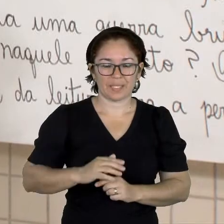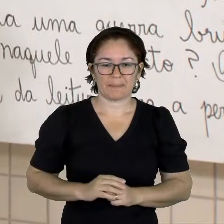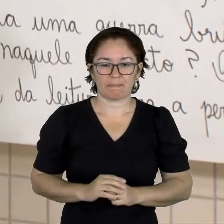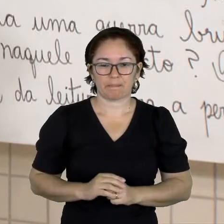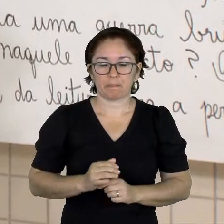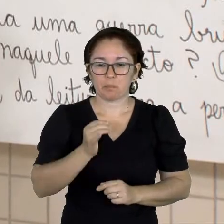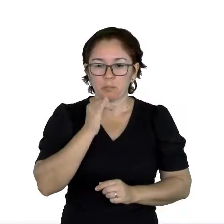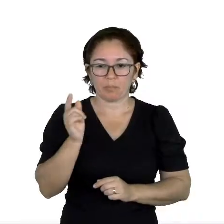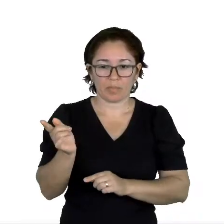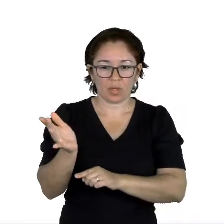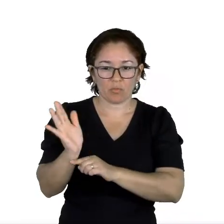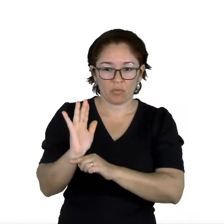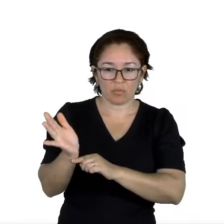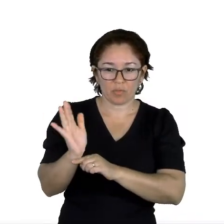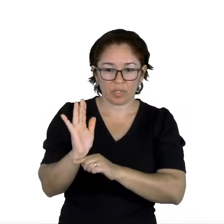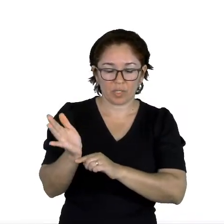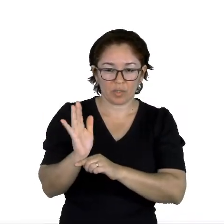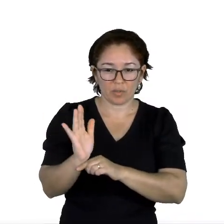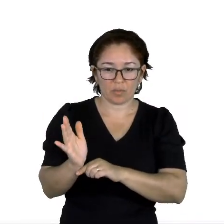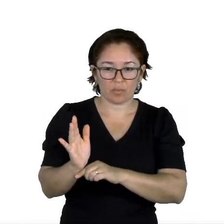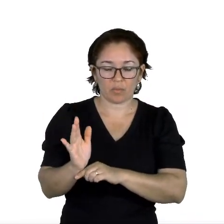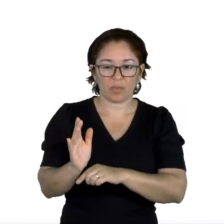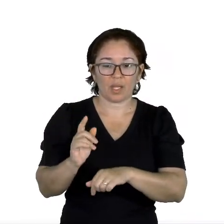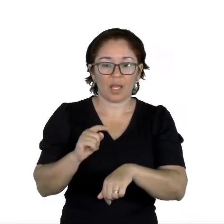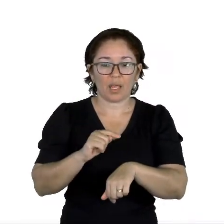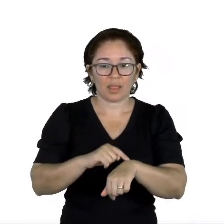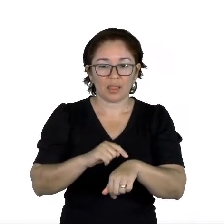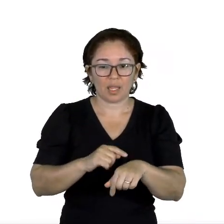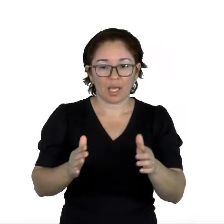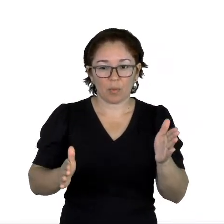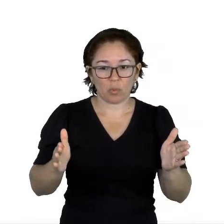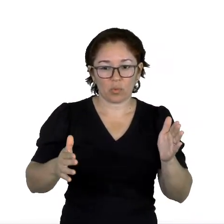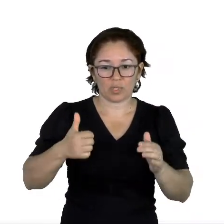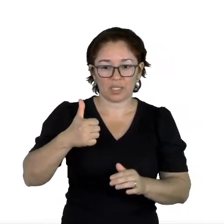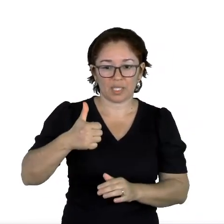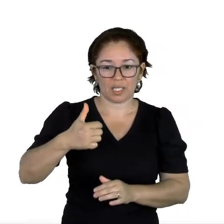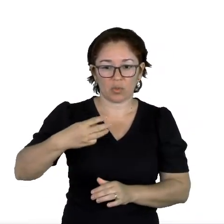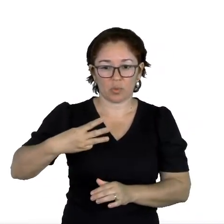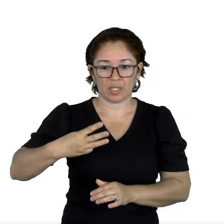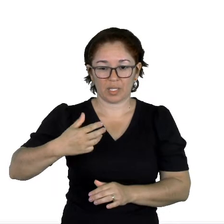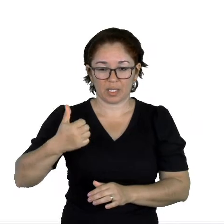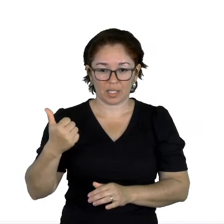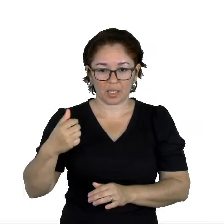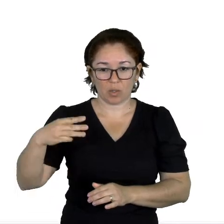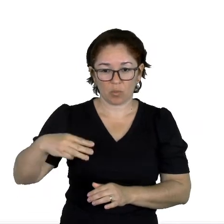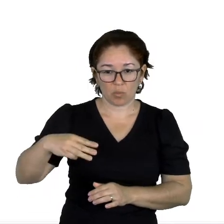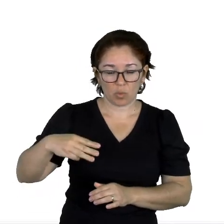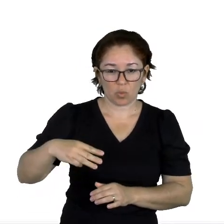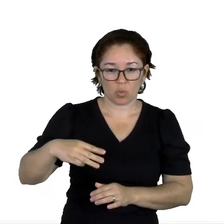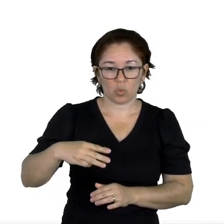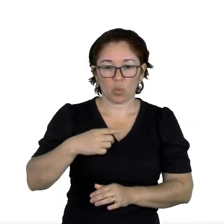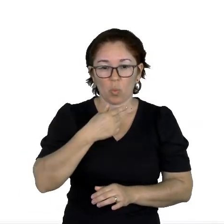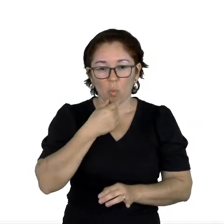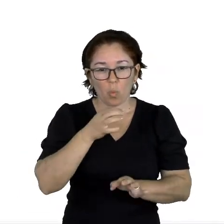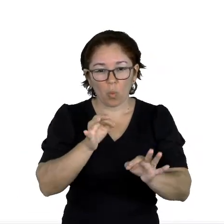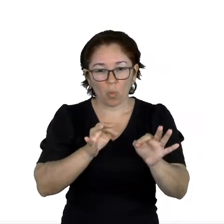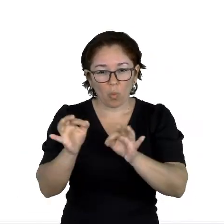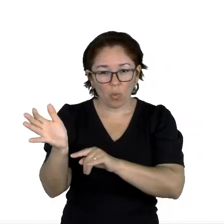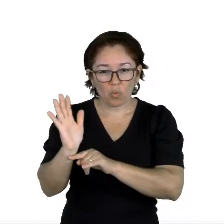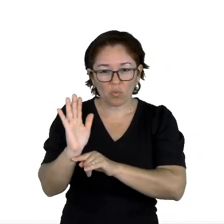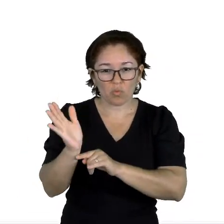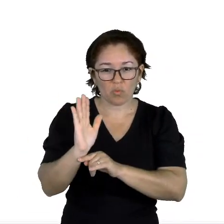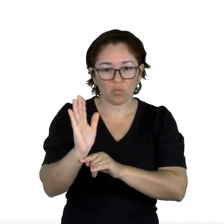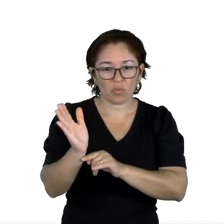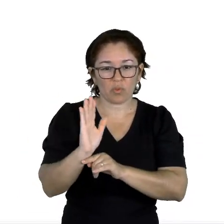filme ele tem duração de 131 minutos. A direção é do Brian Percival. O título original é